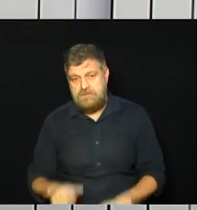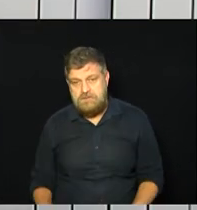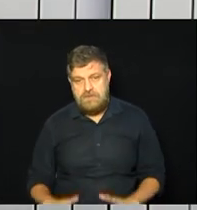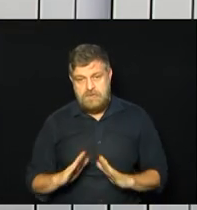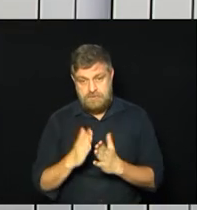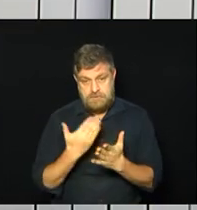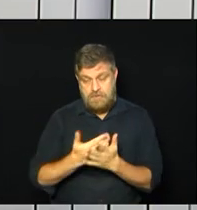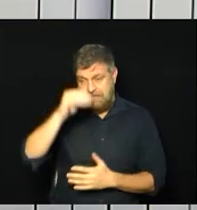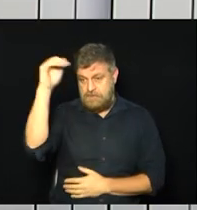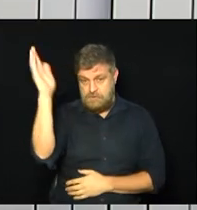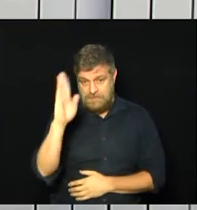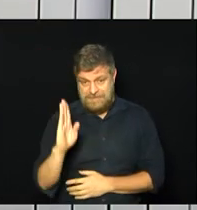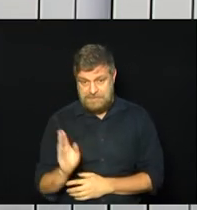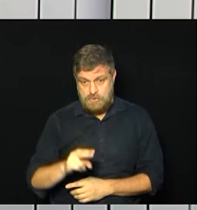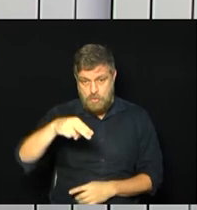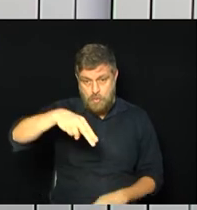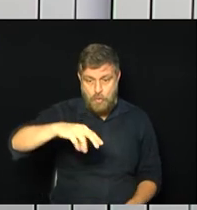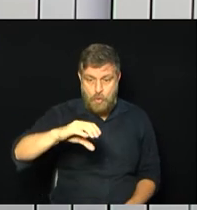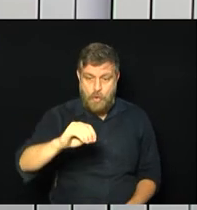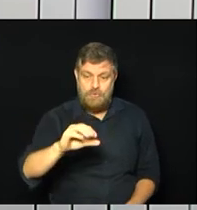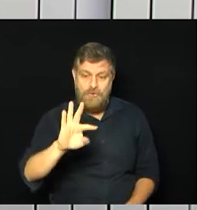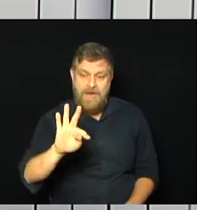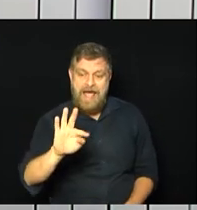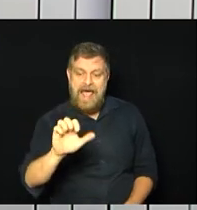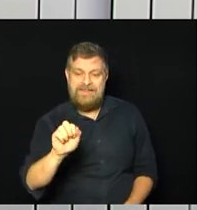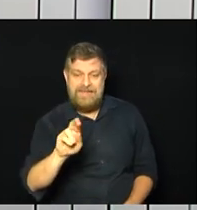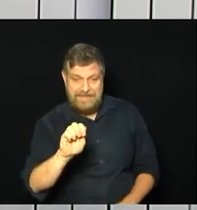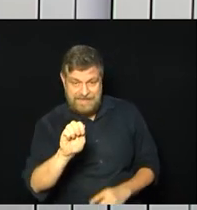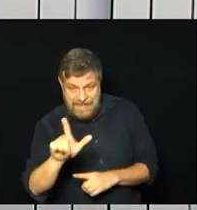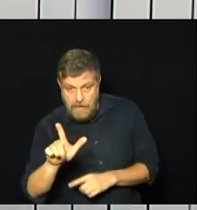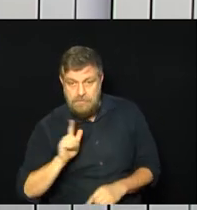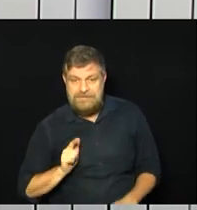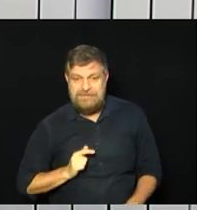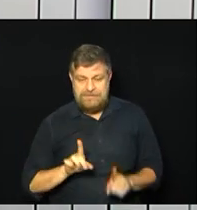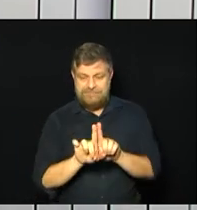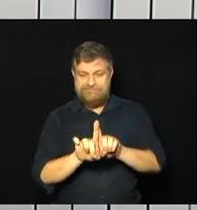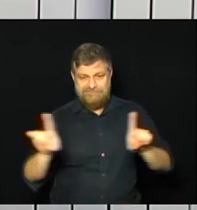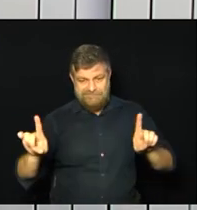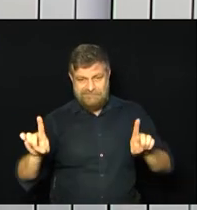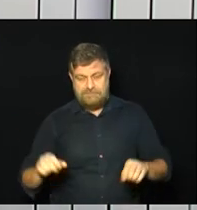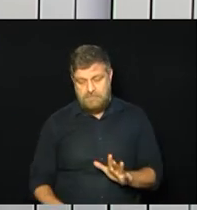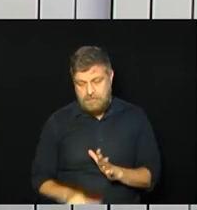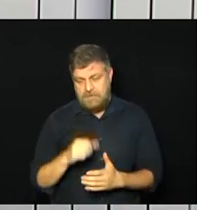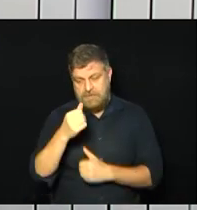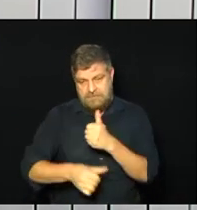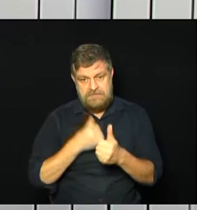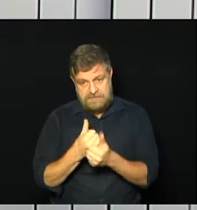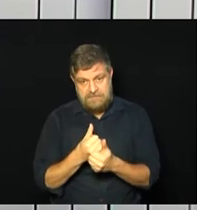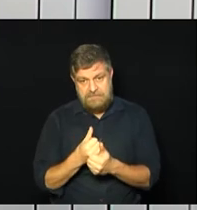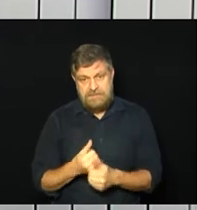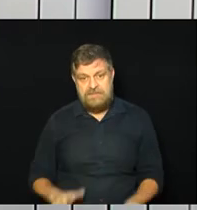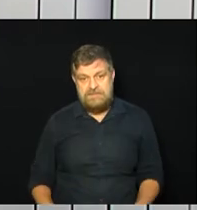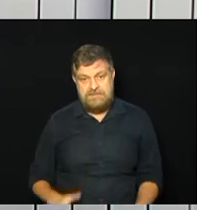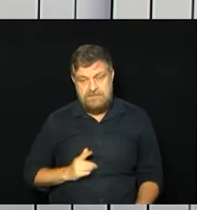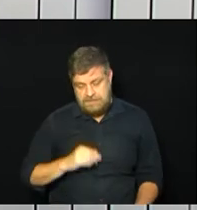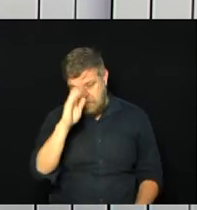do Brasil, o país registrou novo recorde de divórcios no primeiro semestre de 2021. De